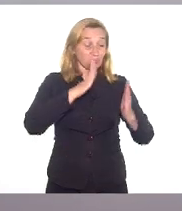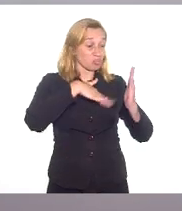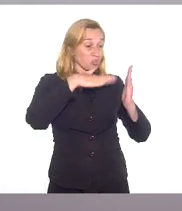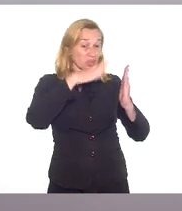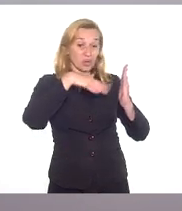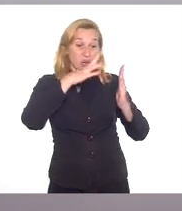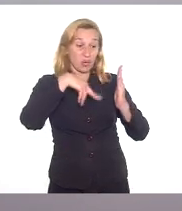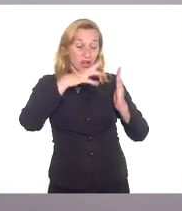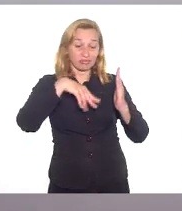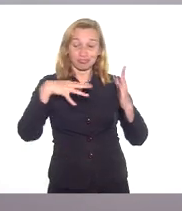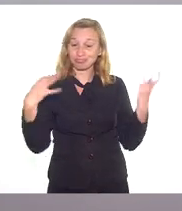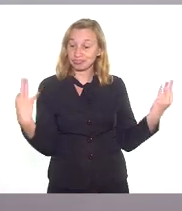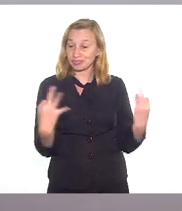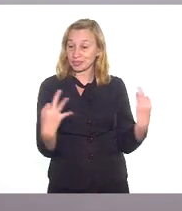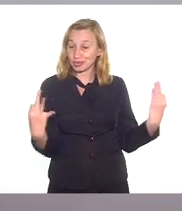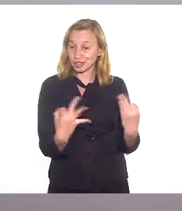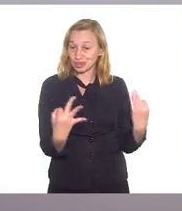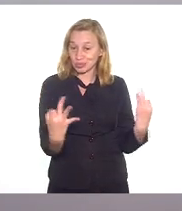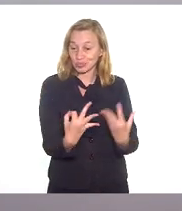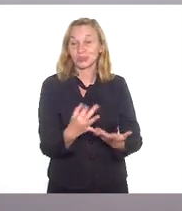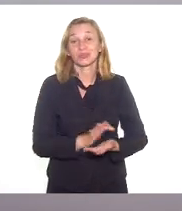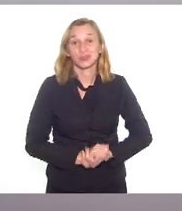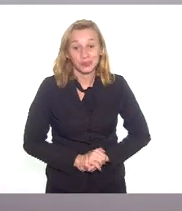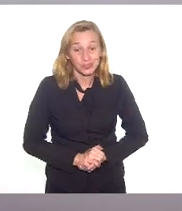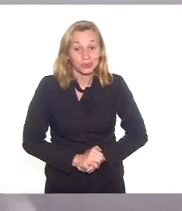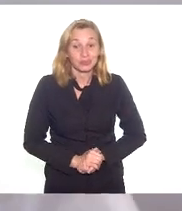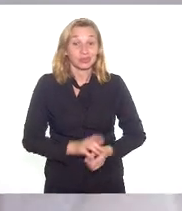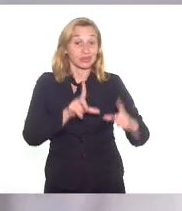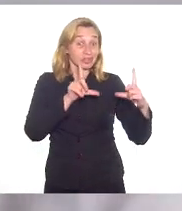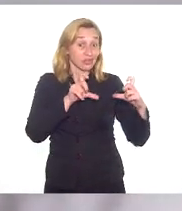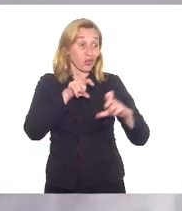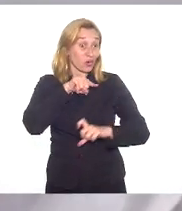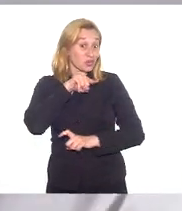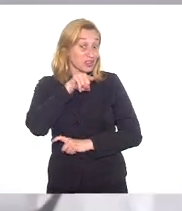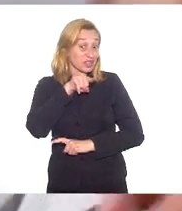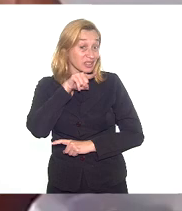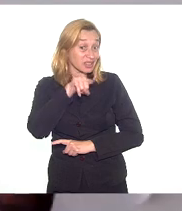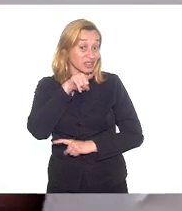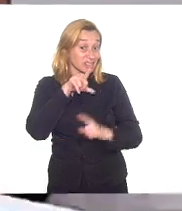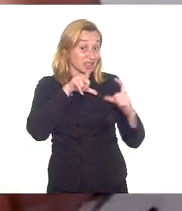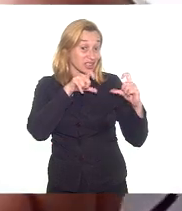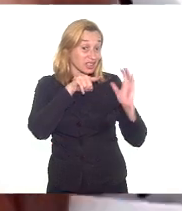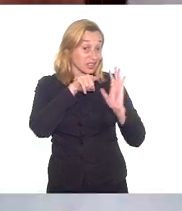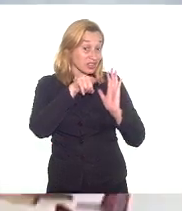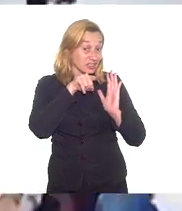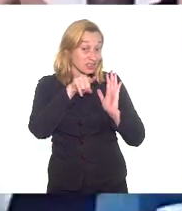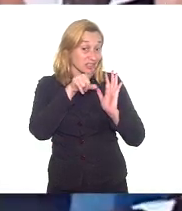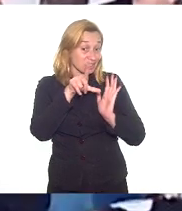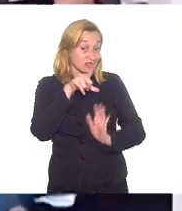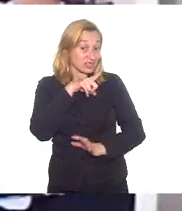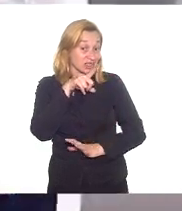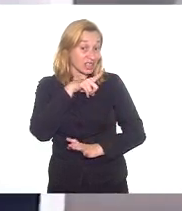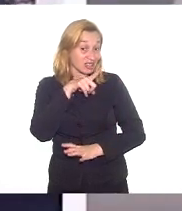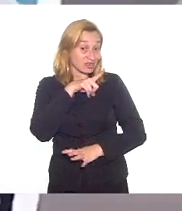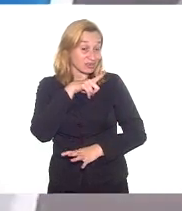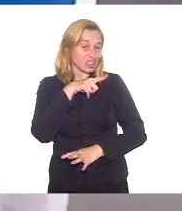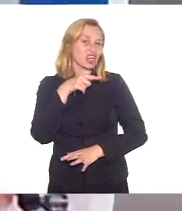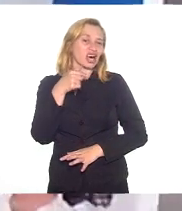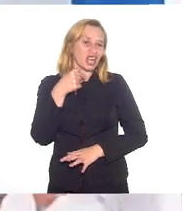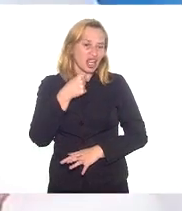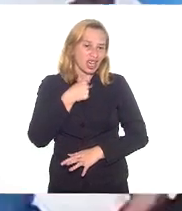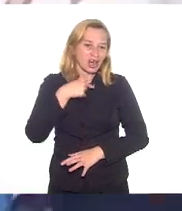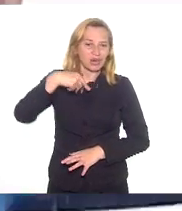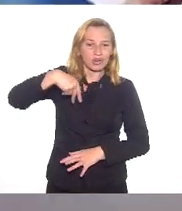de arte naive. Essa foto aqui é uma foto que eu tenho. Eu,